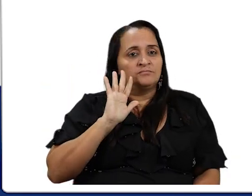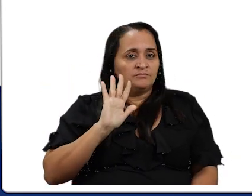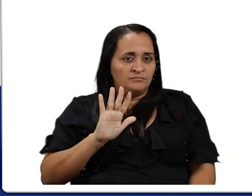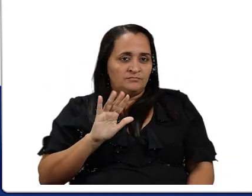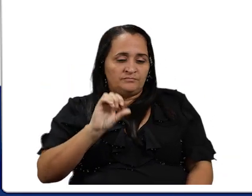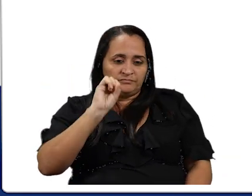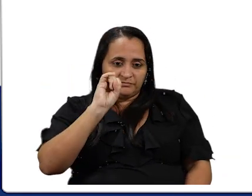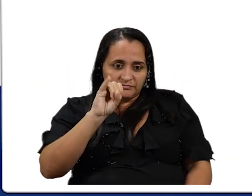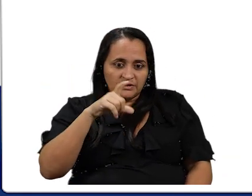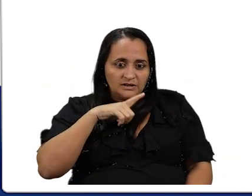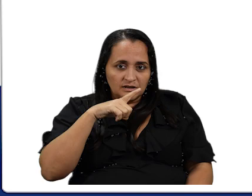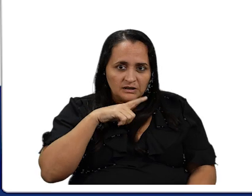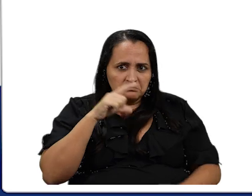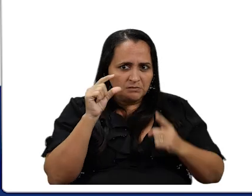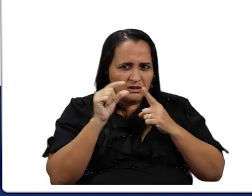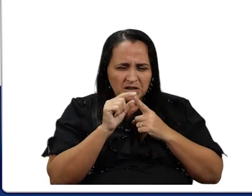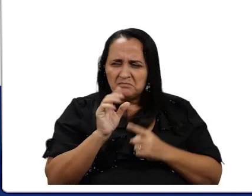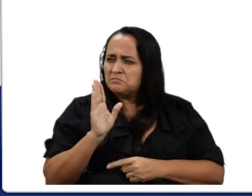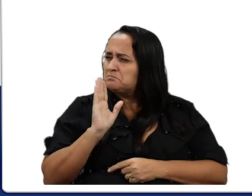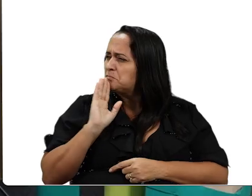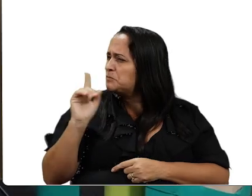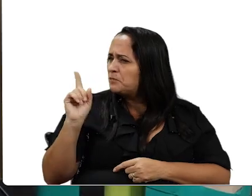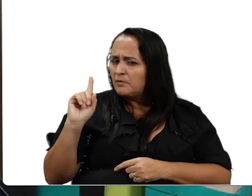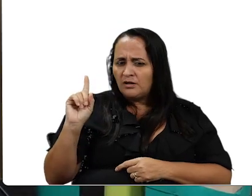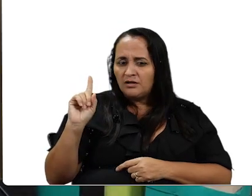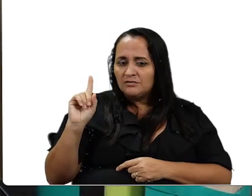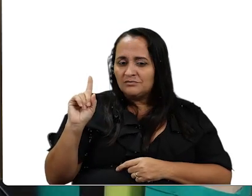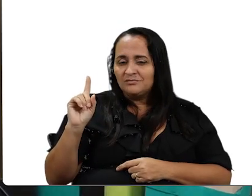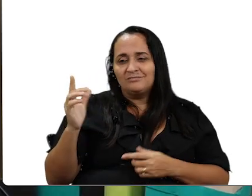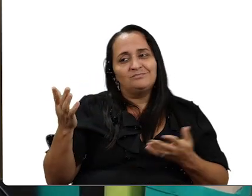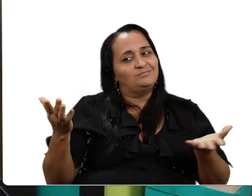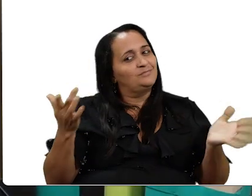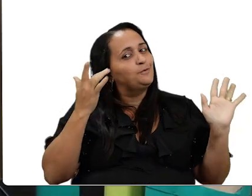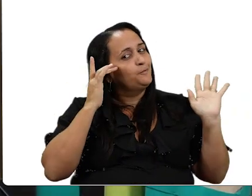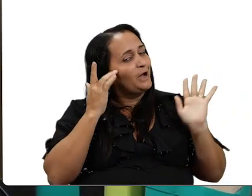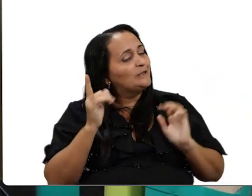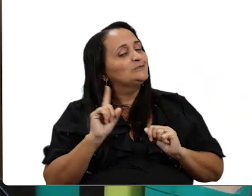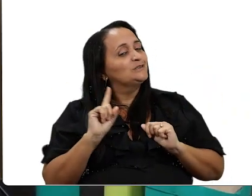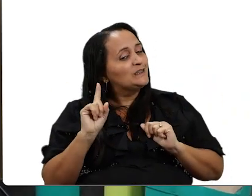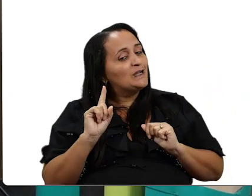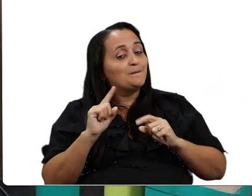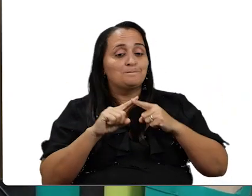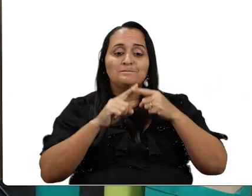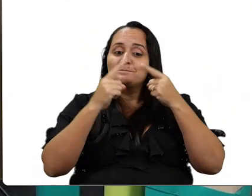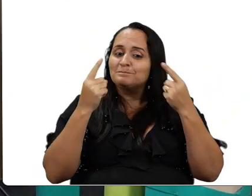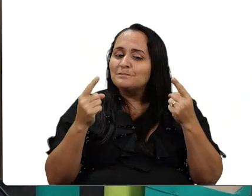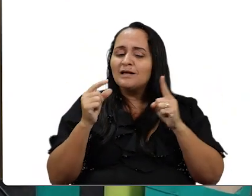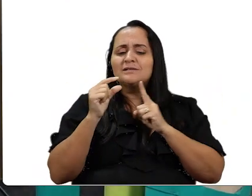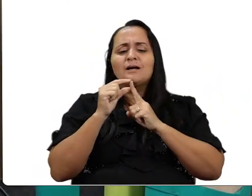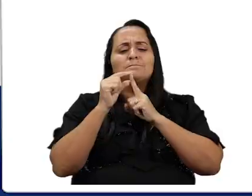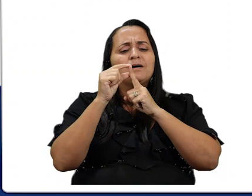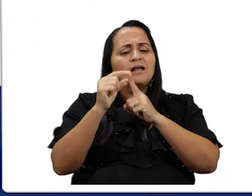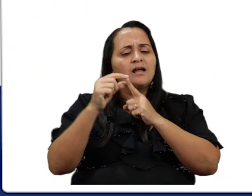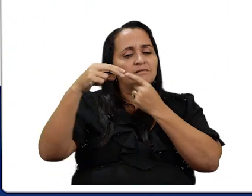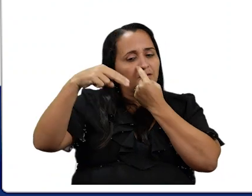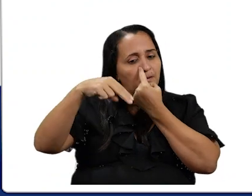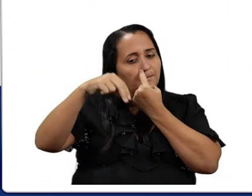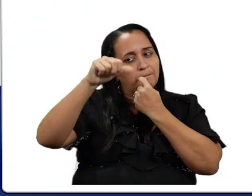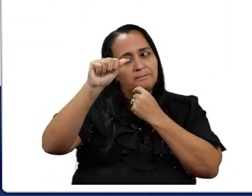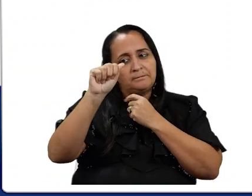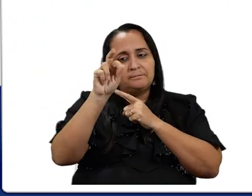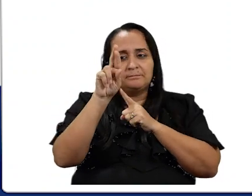que você não conhece, eu acho que não. Mas eu quero chamar a atenção aqui para a palavra narrador, tá?